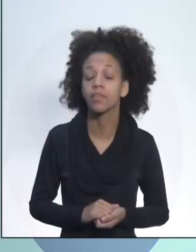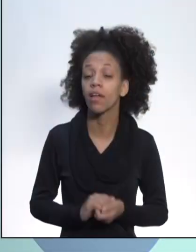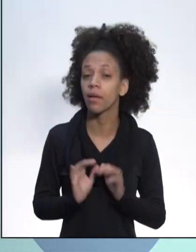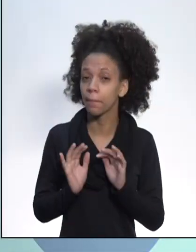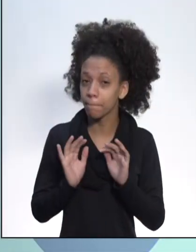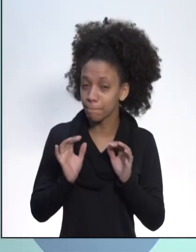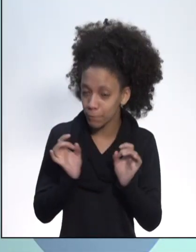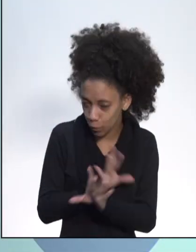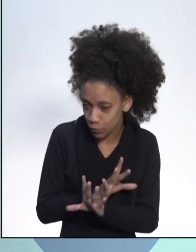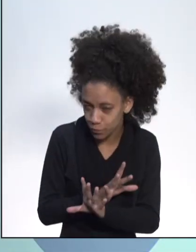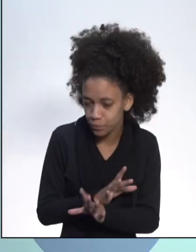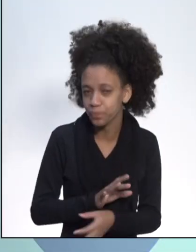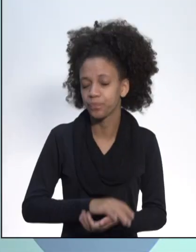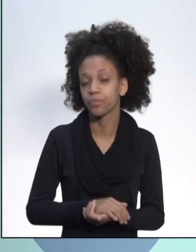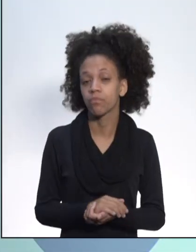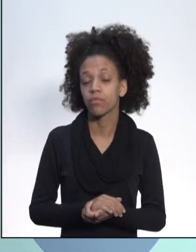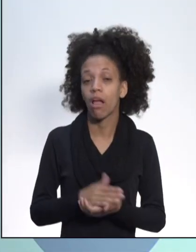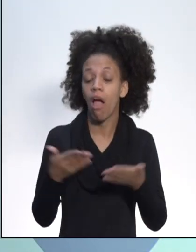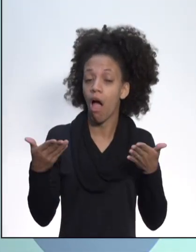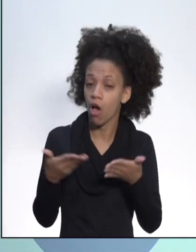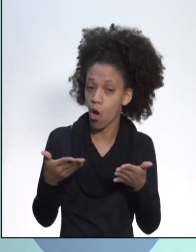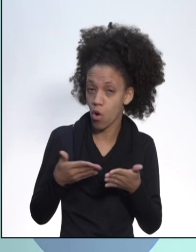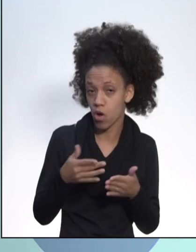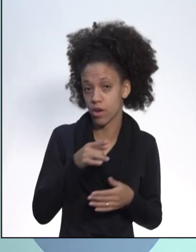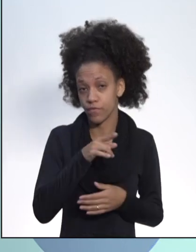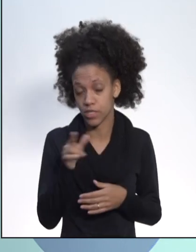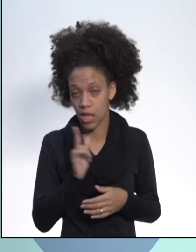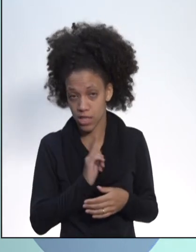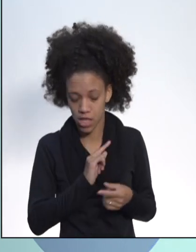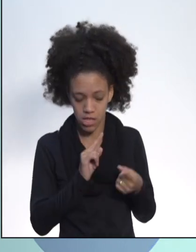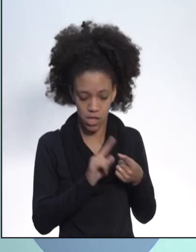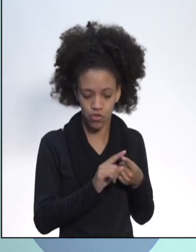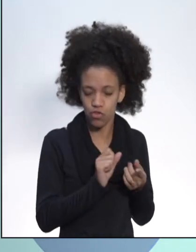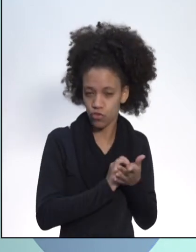Pronto. Agora que vocês têm as atividades de